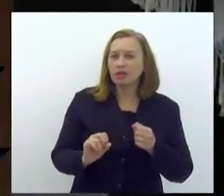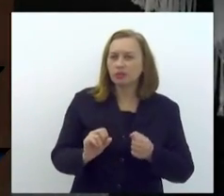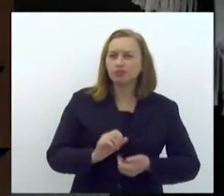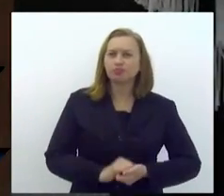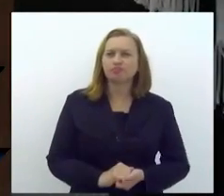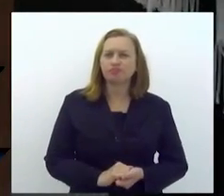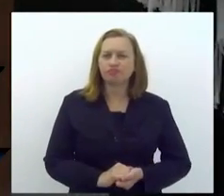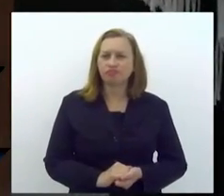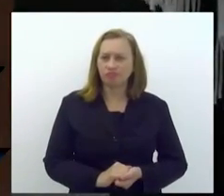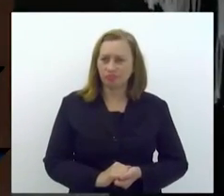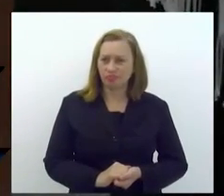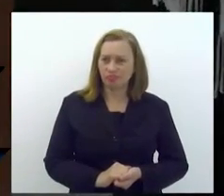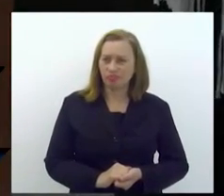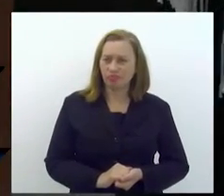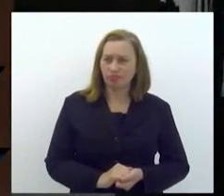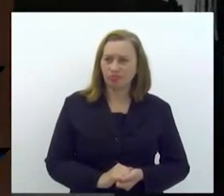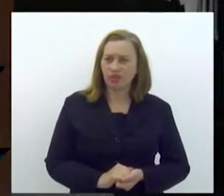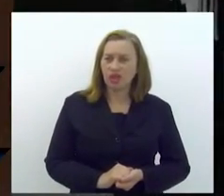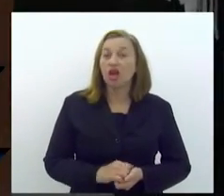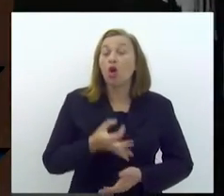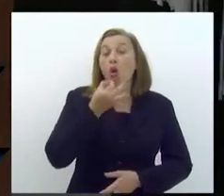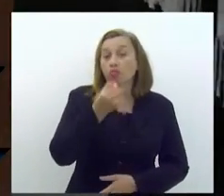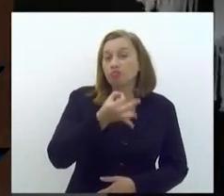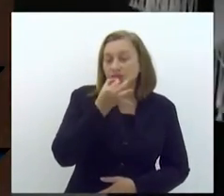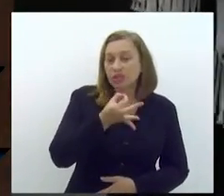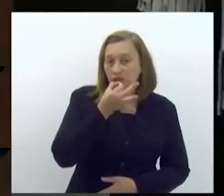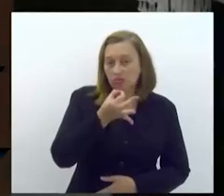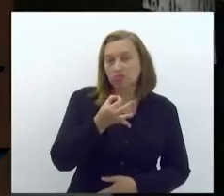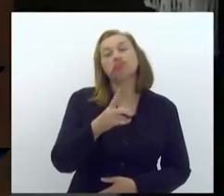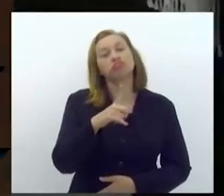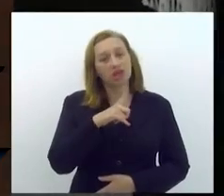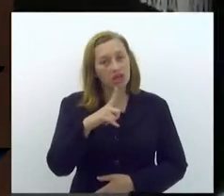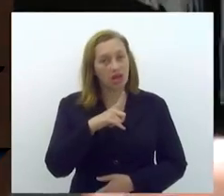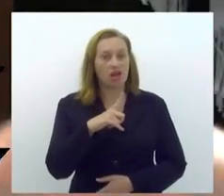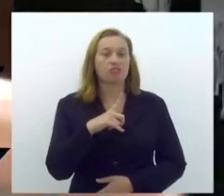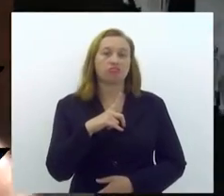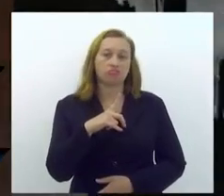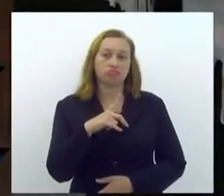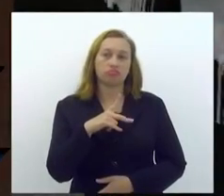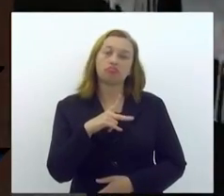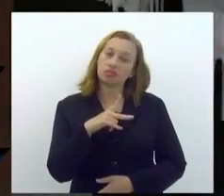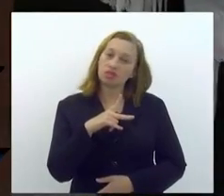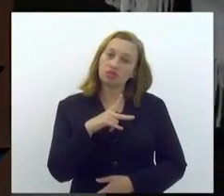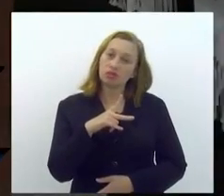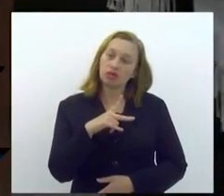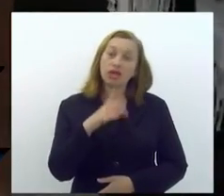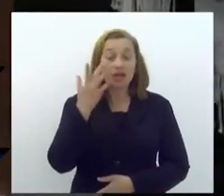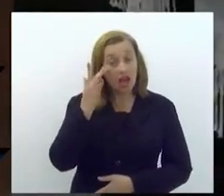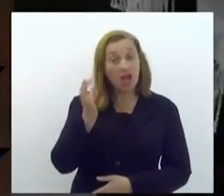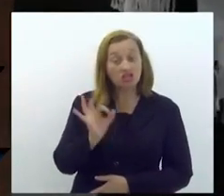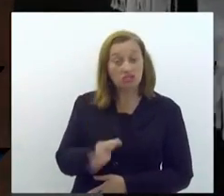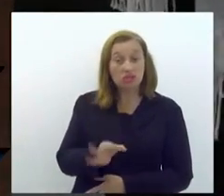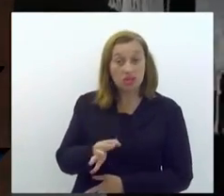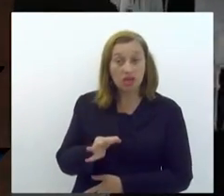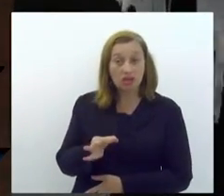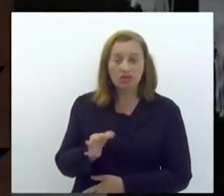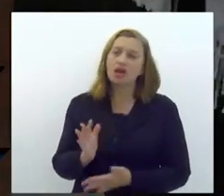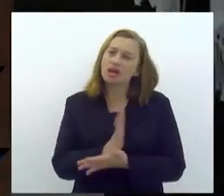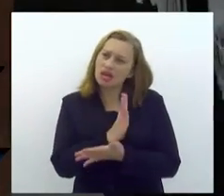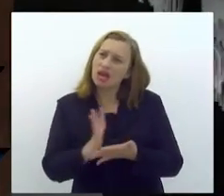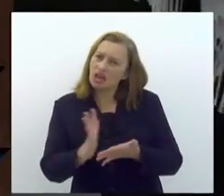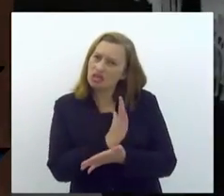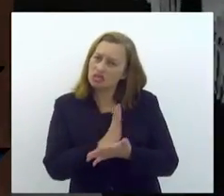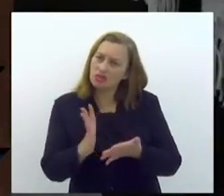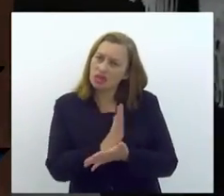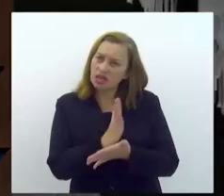que irão expor as suas posições da maneira que eles acham que deve expor E muita das vezes usa